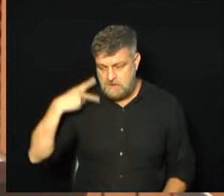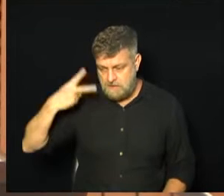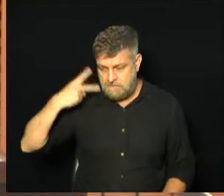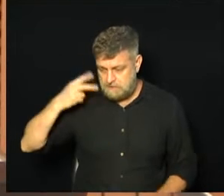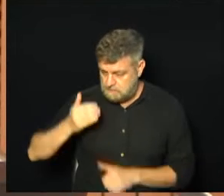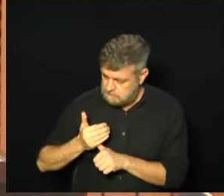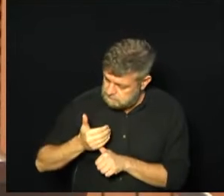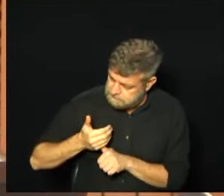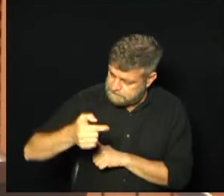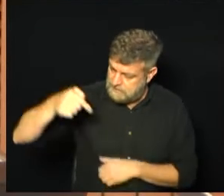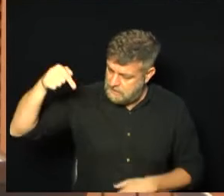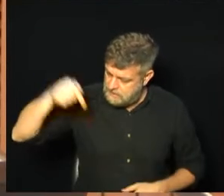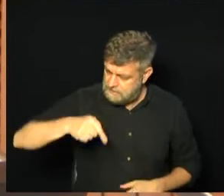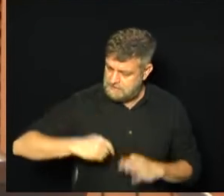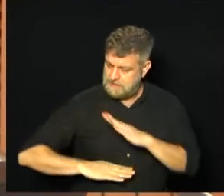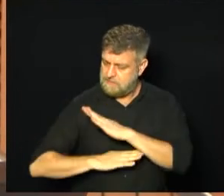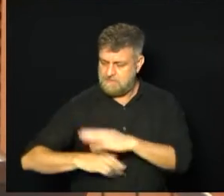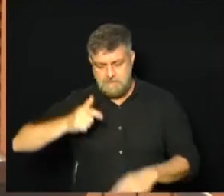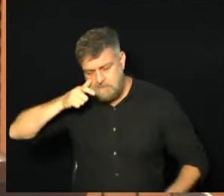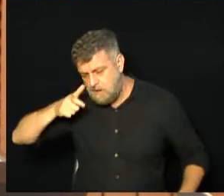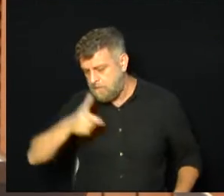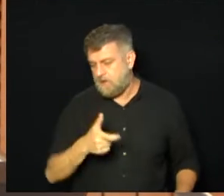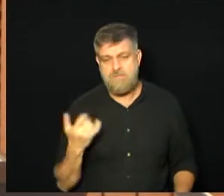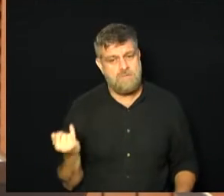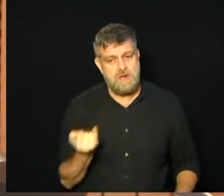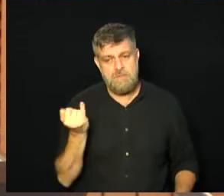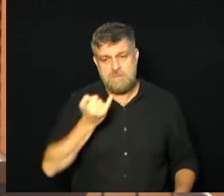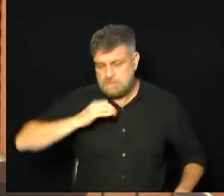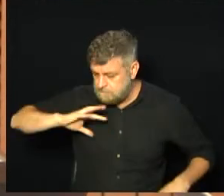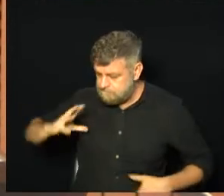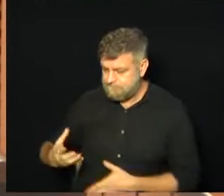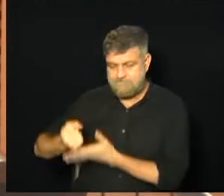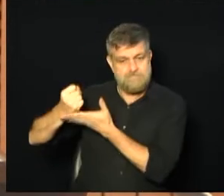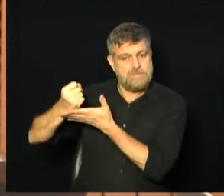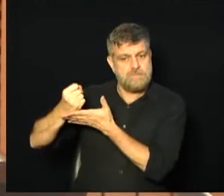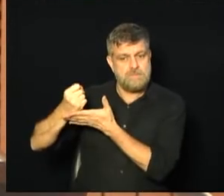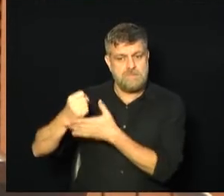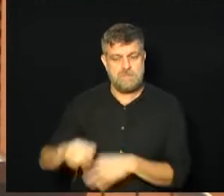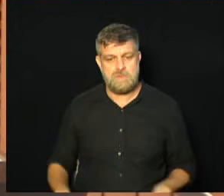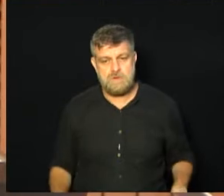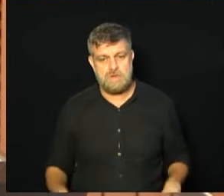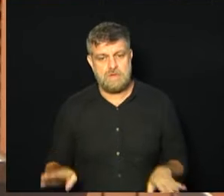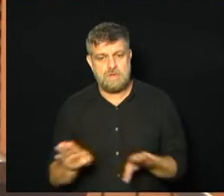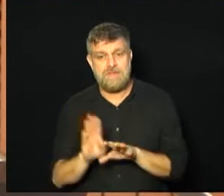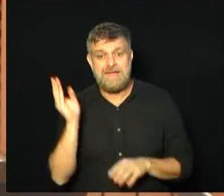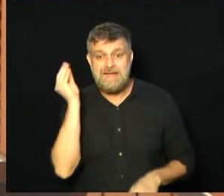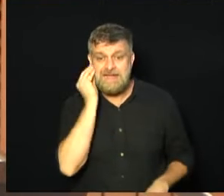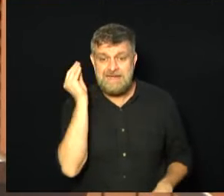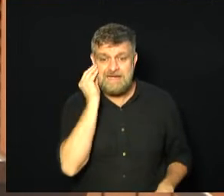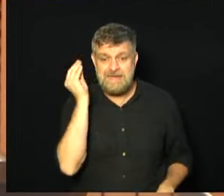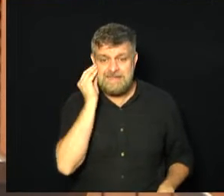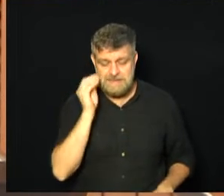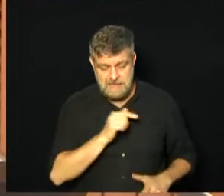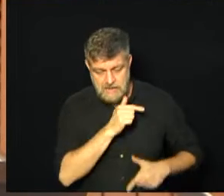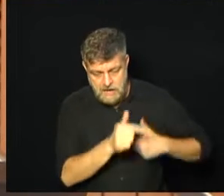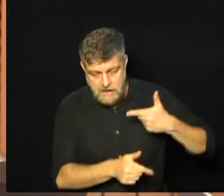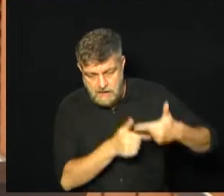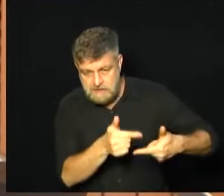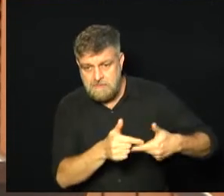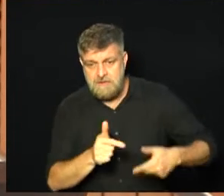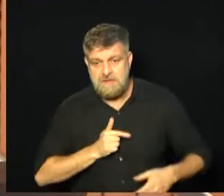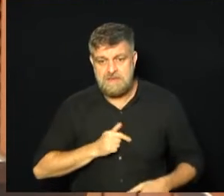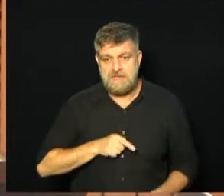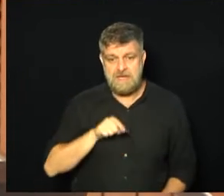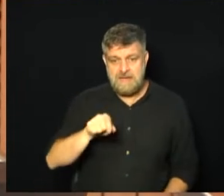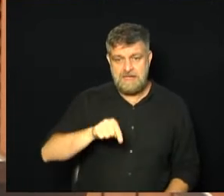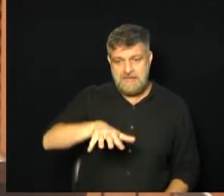foi muito interessante, foi importante, foi um resgate. E tentar falar um pouco desse trabalho que a gente tem na Noroeste, que eu tenho